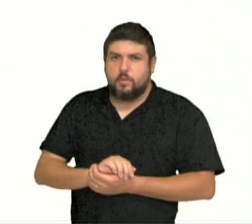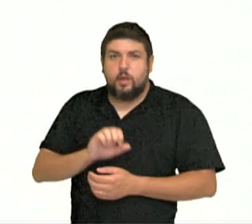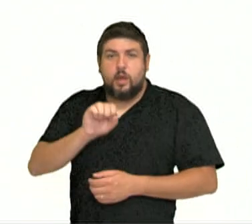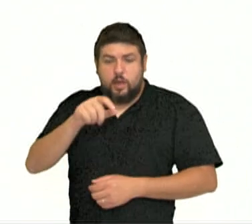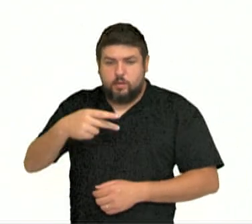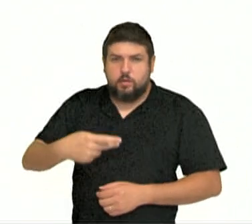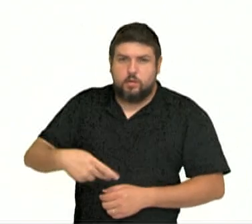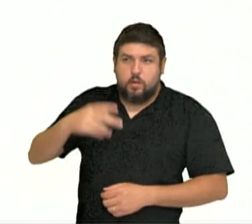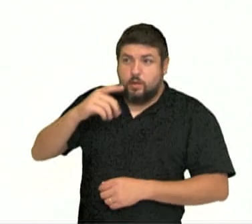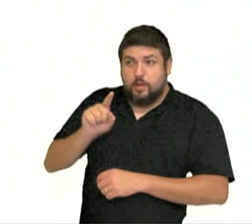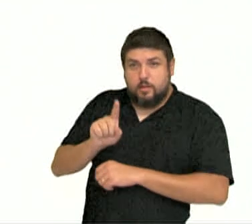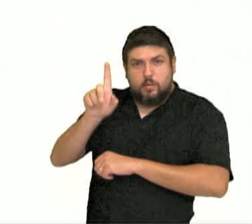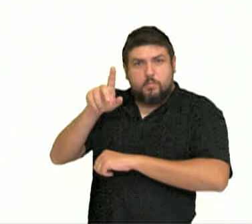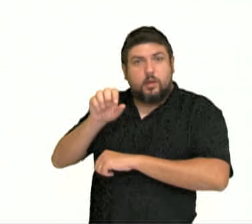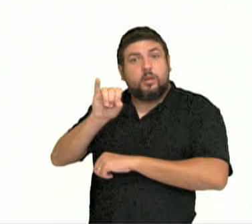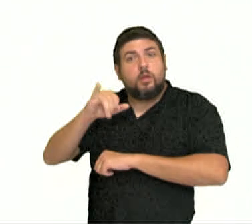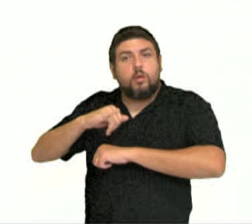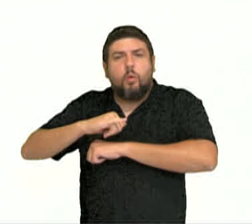gorda, melhor.